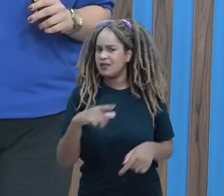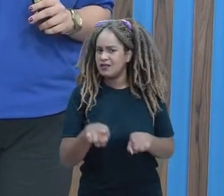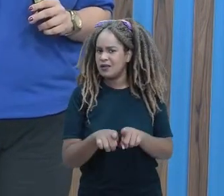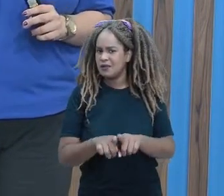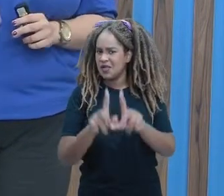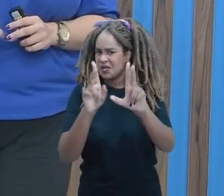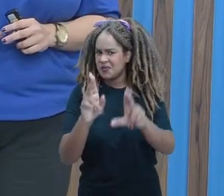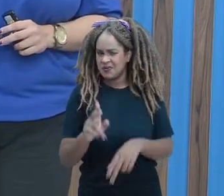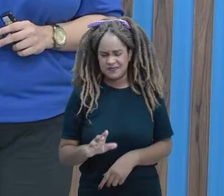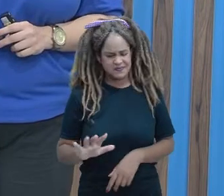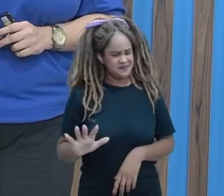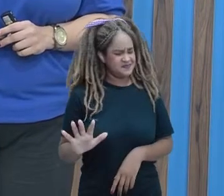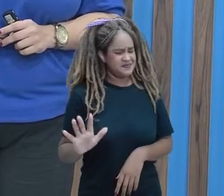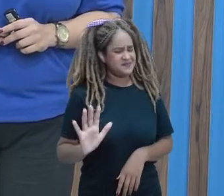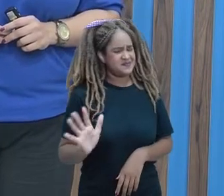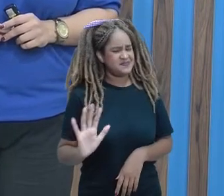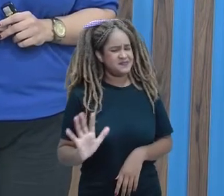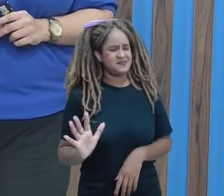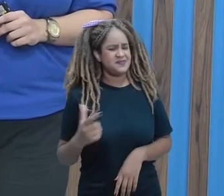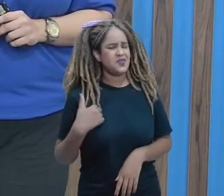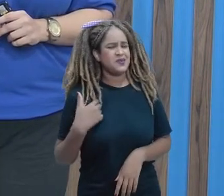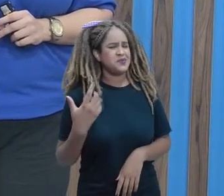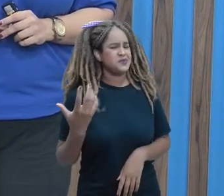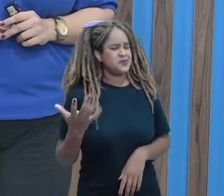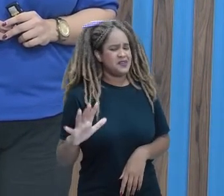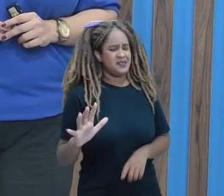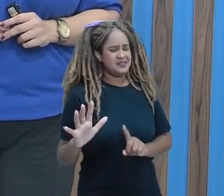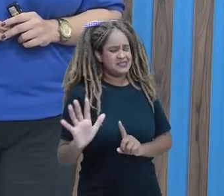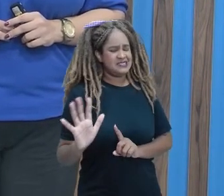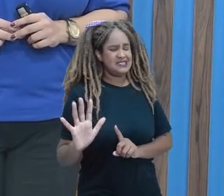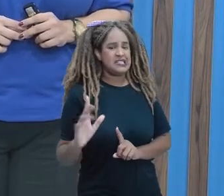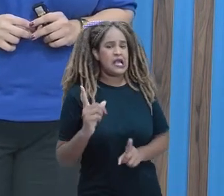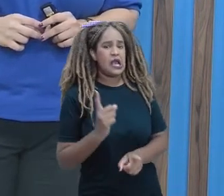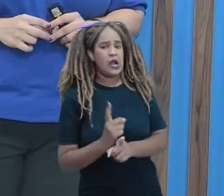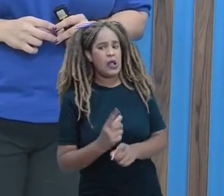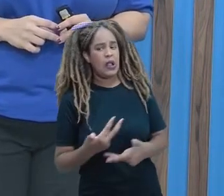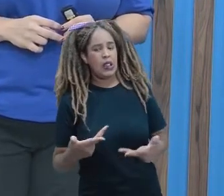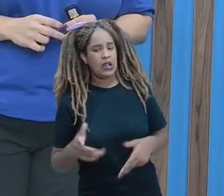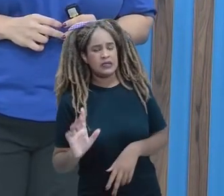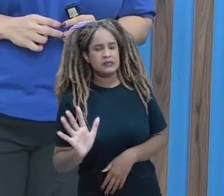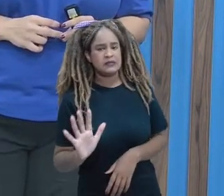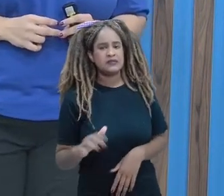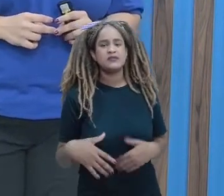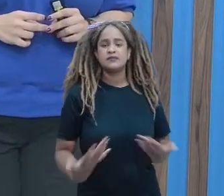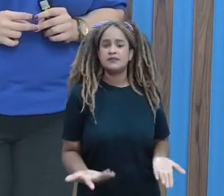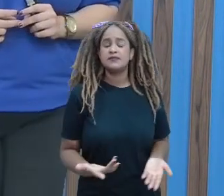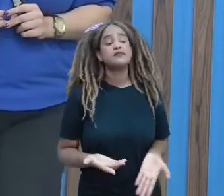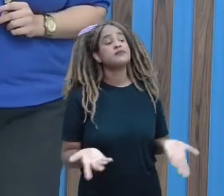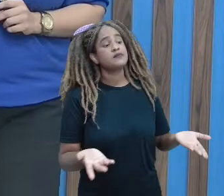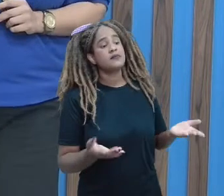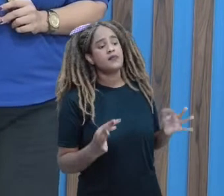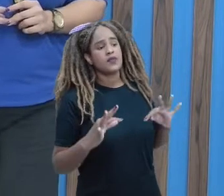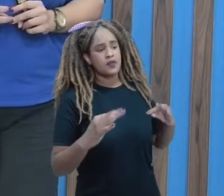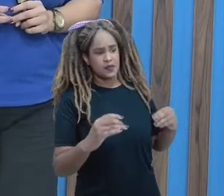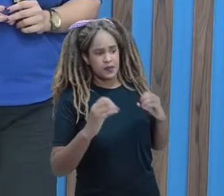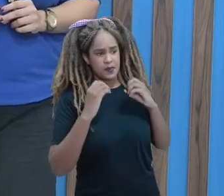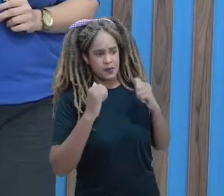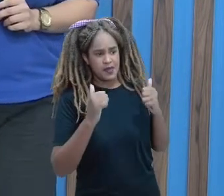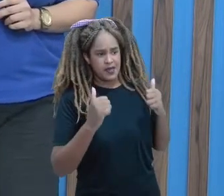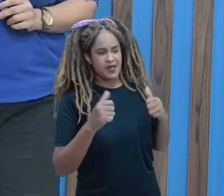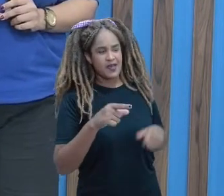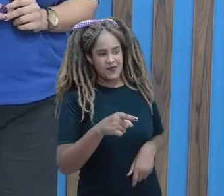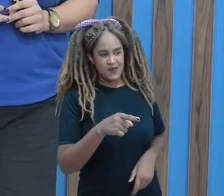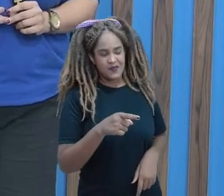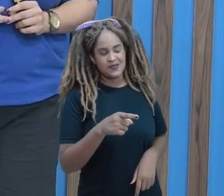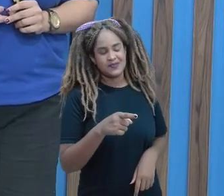fala, professora, ó, não quero saber disso aí, não. E aí, professora, tá tudo certinho aí? Que cara que a